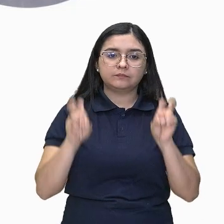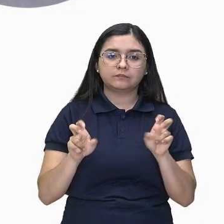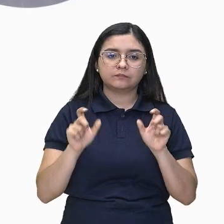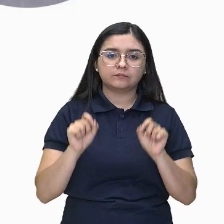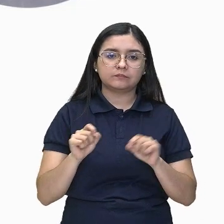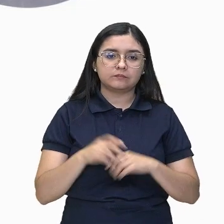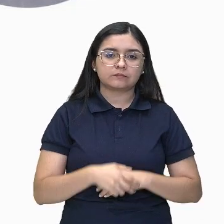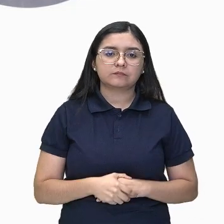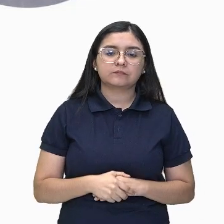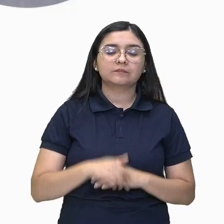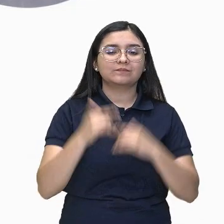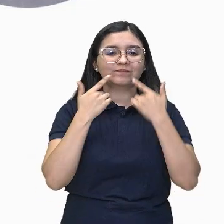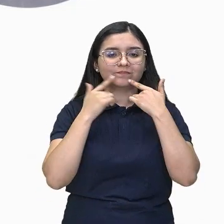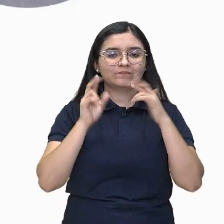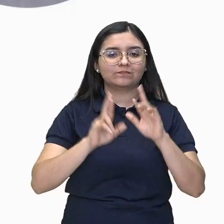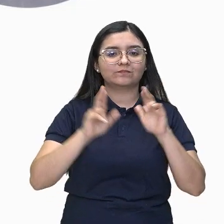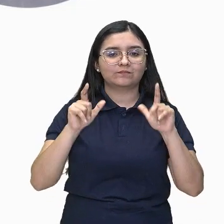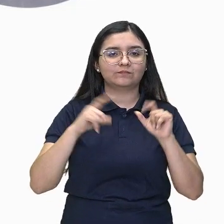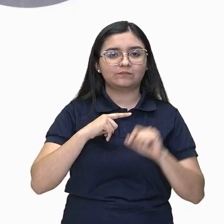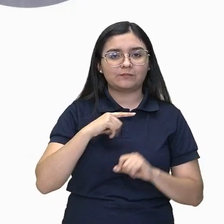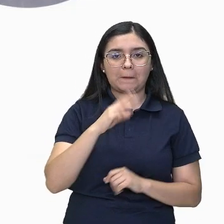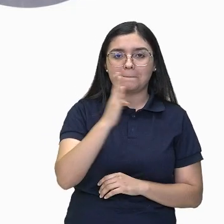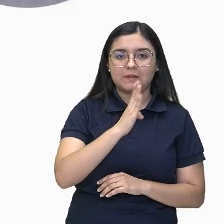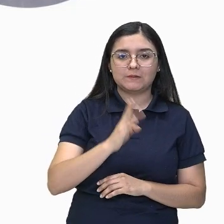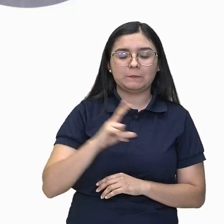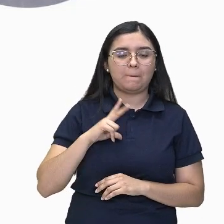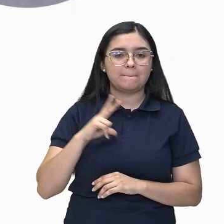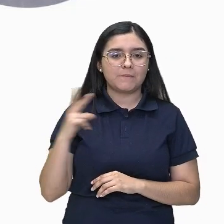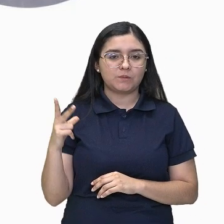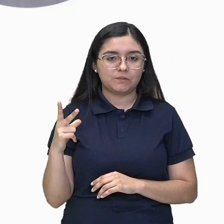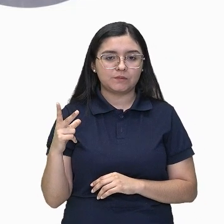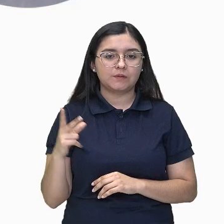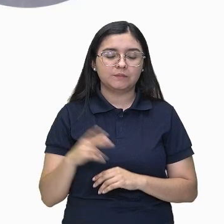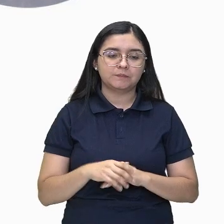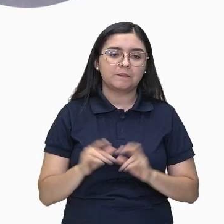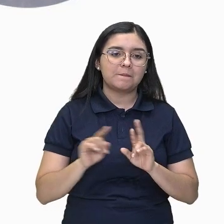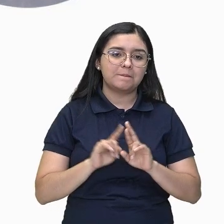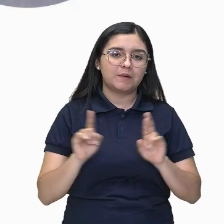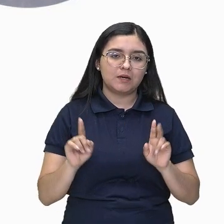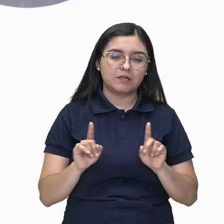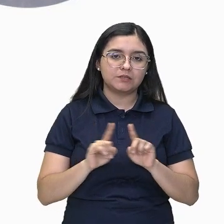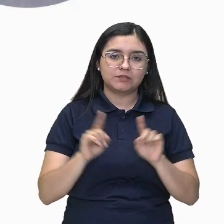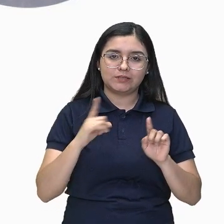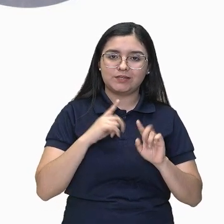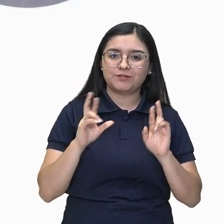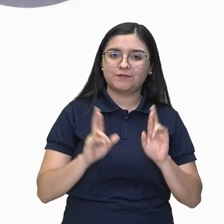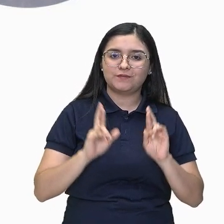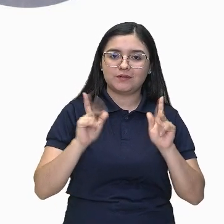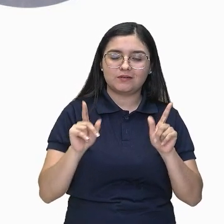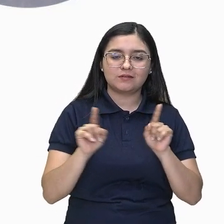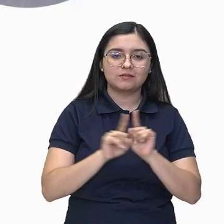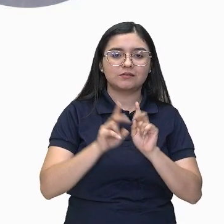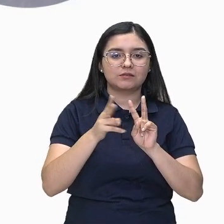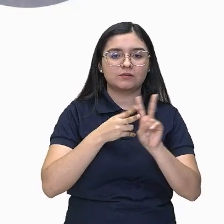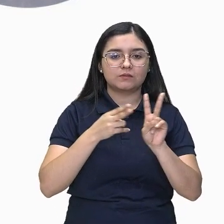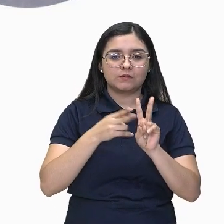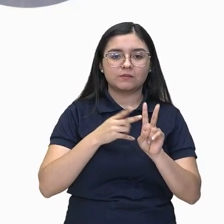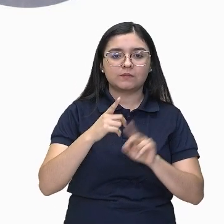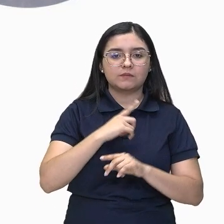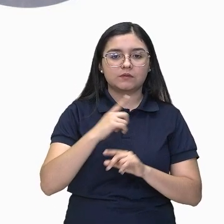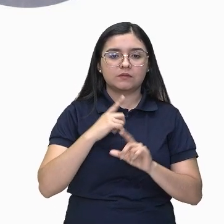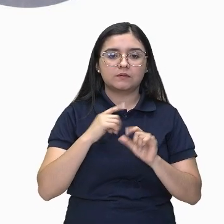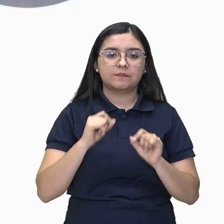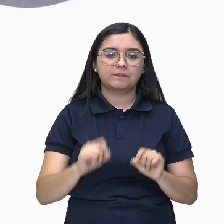que a linguagem é diferente, Brasil e Portugal, tá? Fala-se português, mas com muitas diferenças. Como a questão indígena presente em obras como